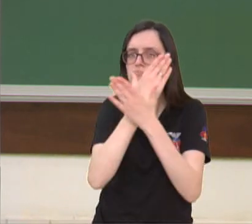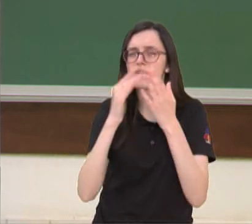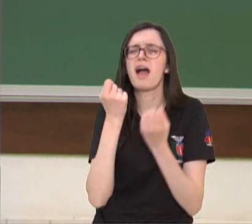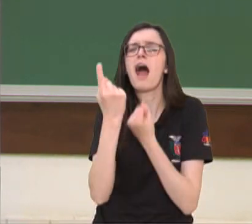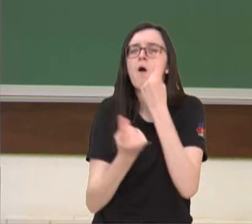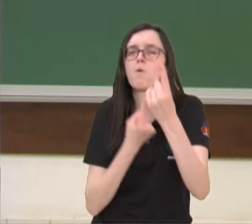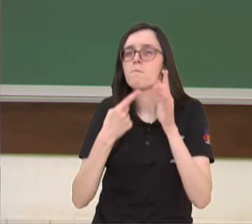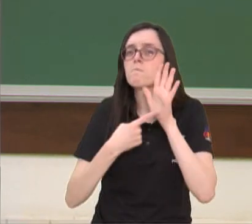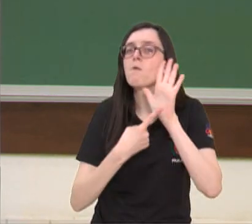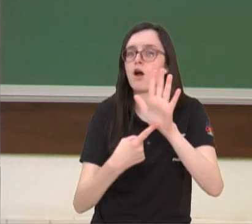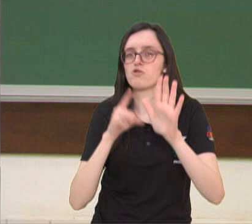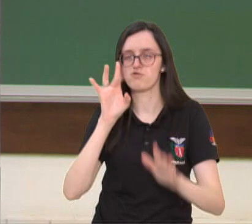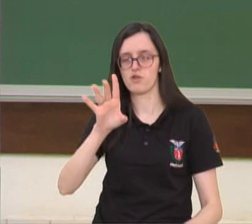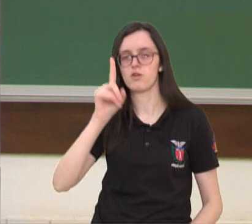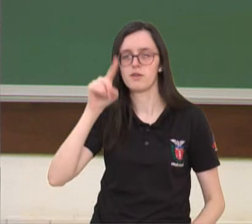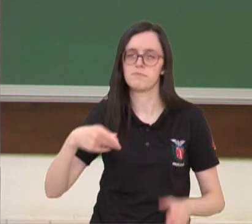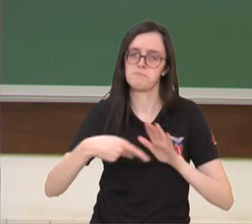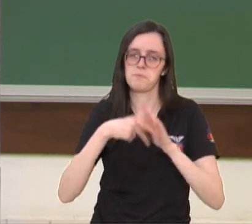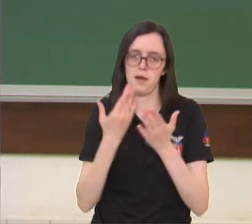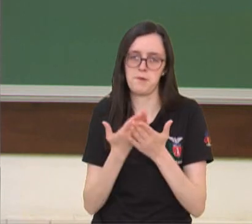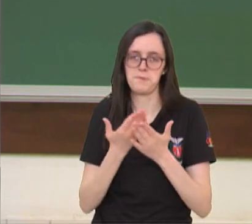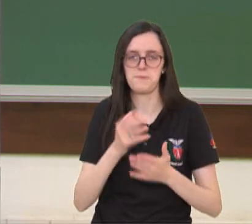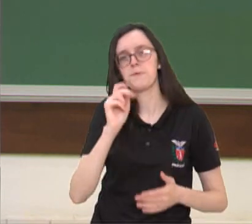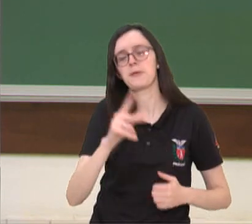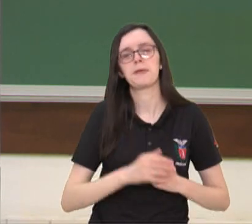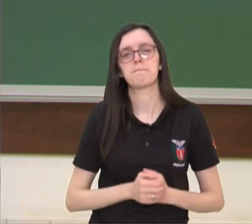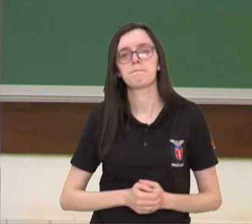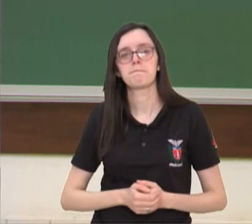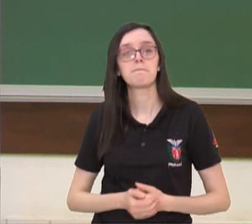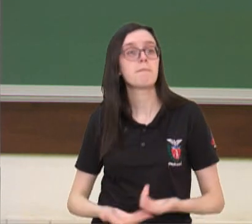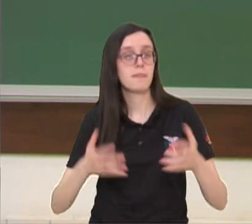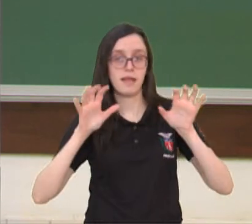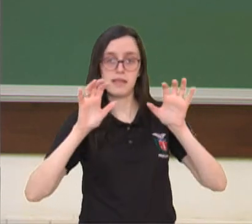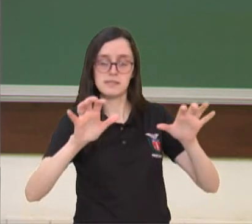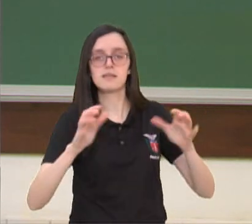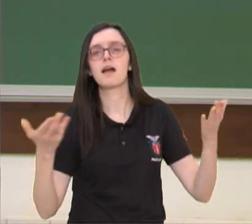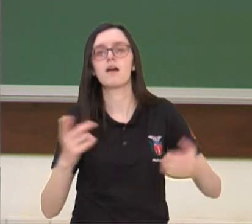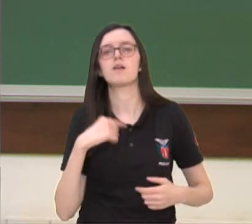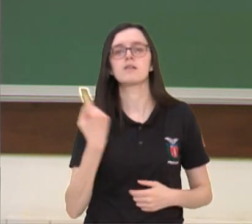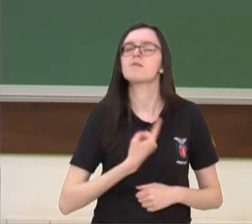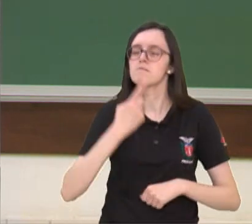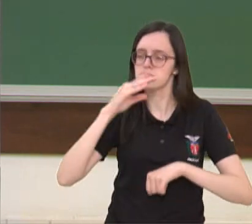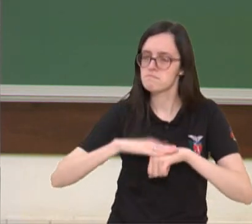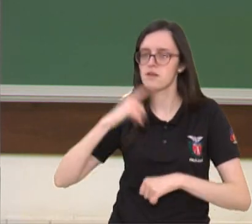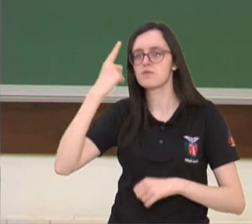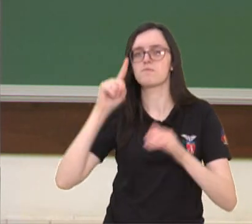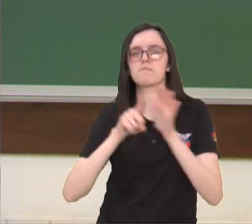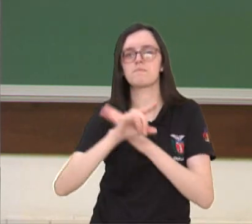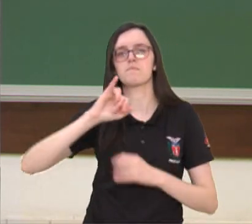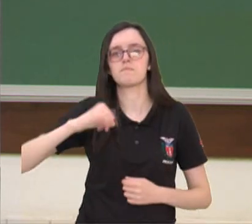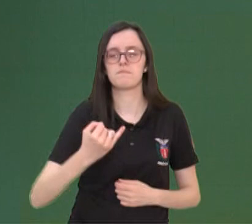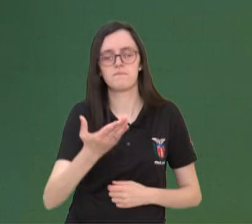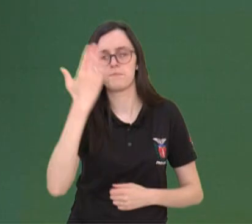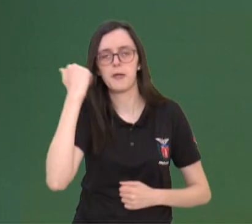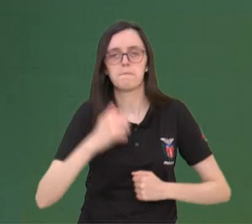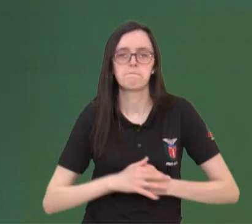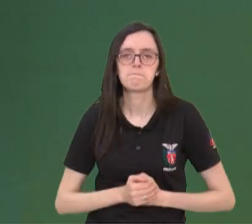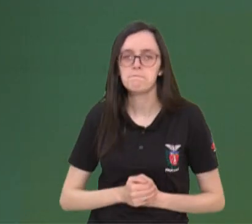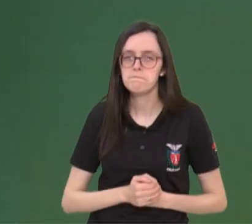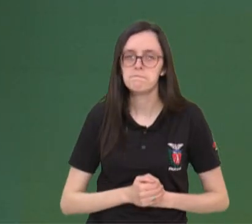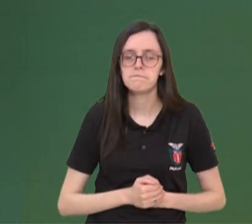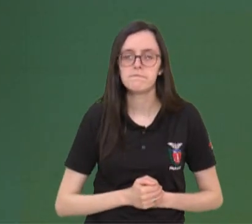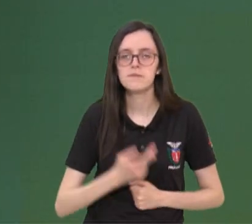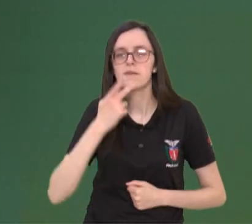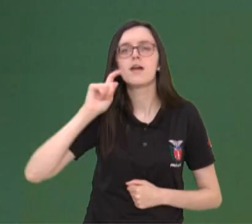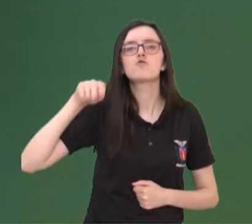algumas, ok, para efeitos didáticos, tudo bem? Neste sentido, vamos para mais uma questão e vem cá. Considerando